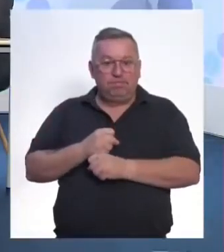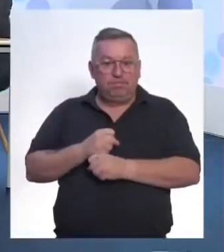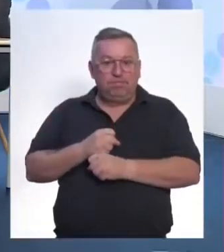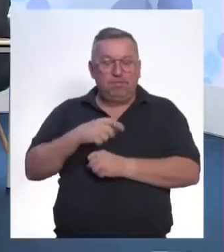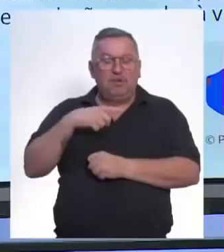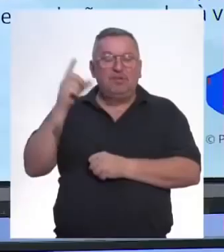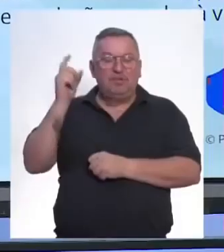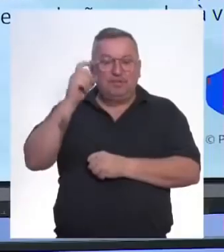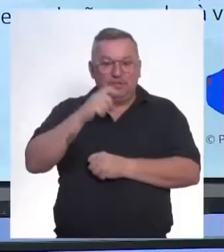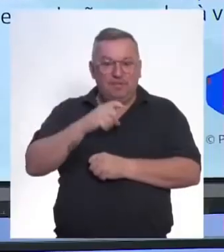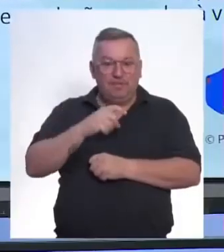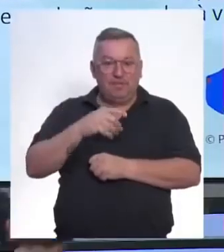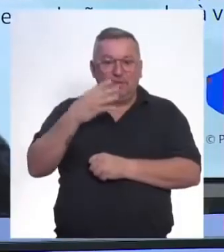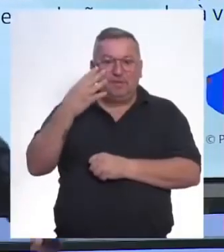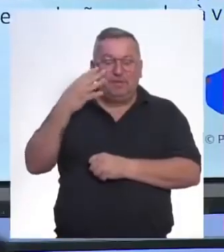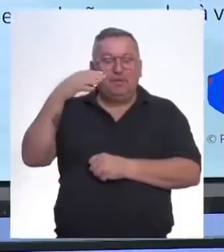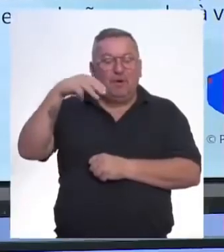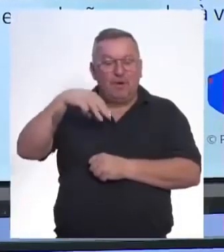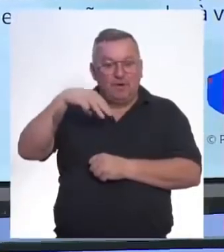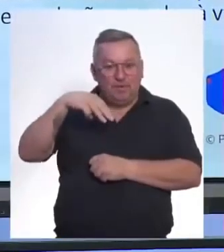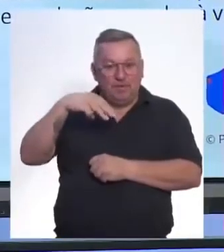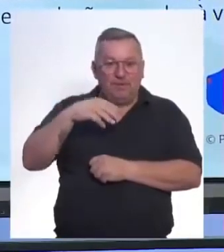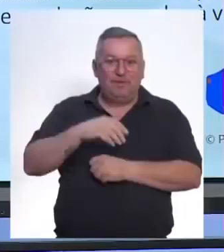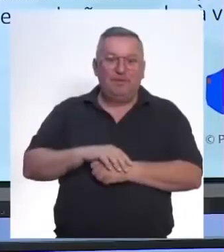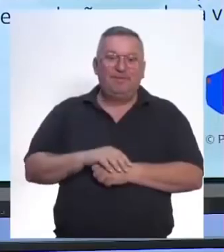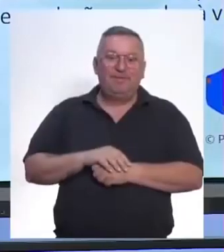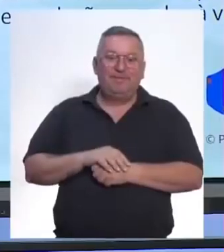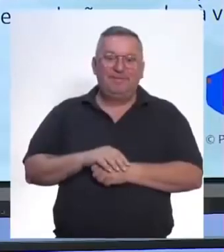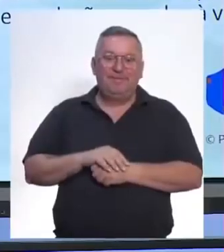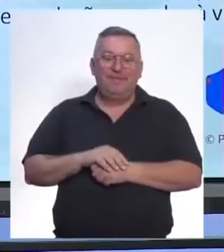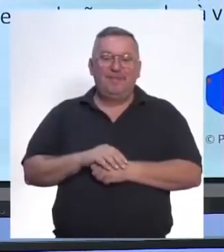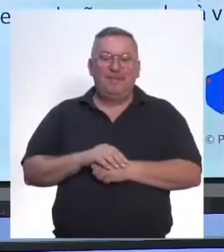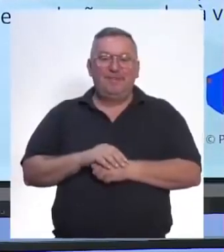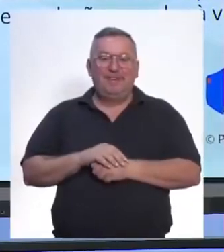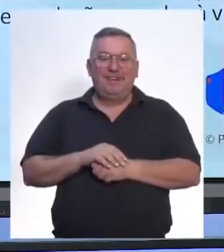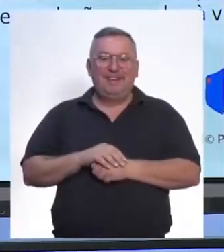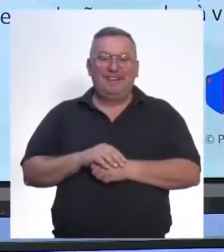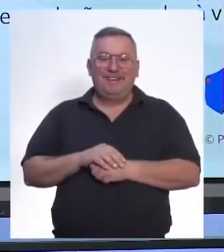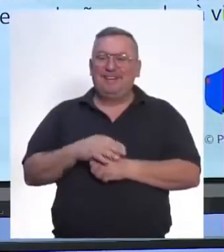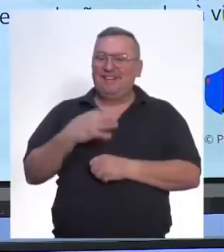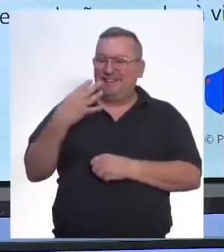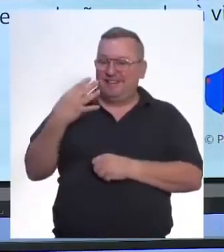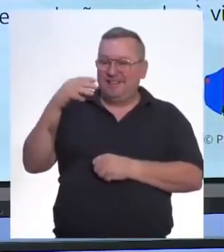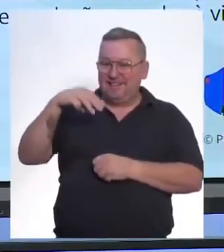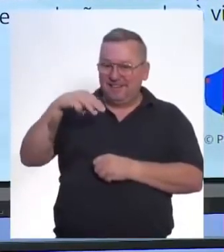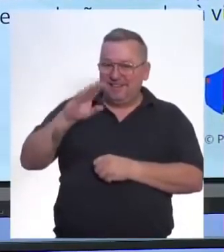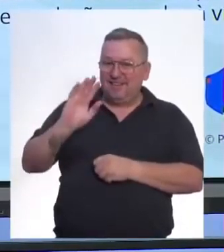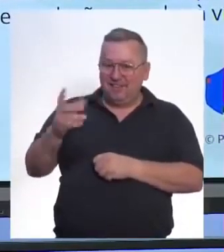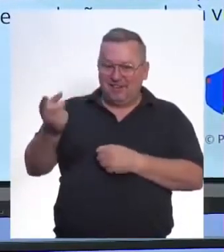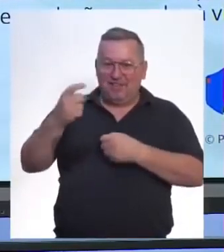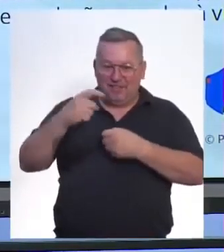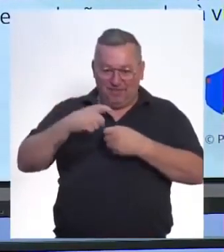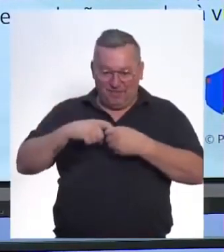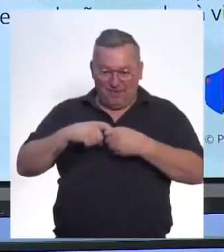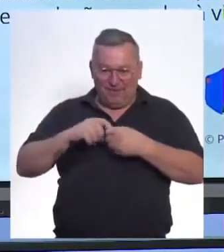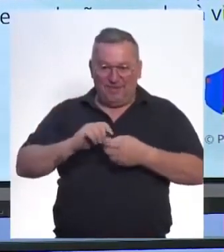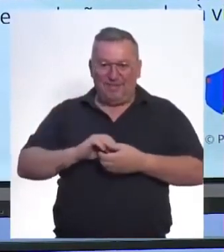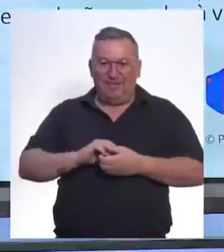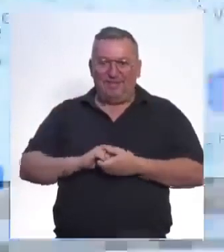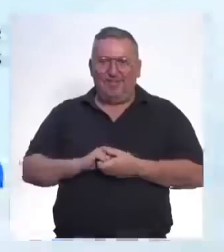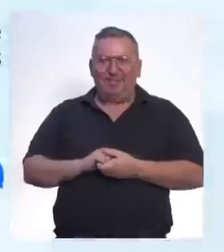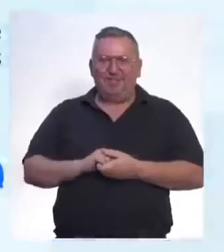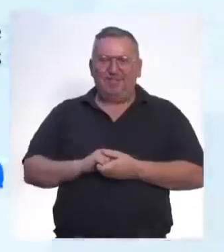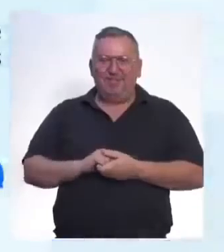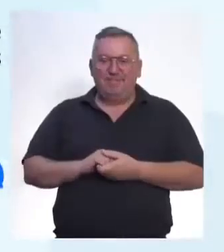um dificultador aí, ou um facilitador também. Beleza? Depende da ótica. 4 minutinhos, a gente já volta.